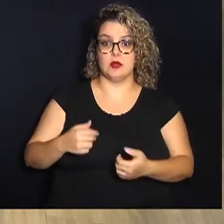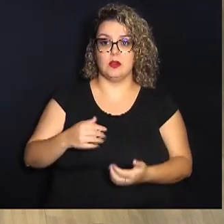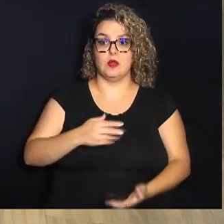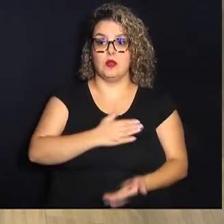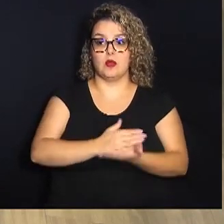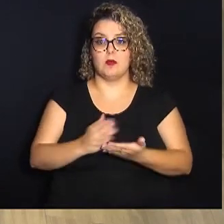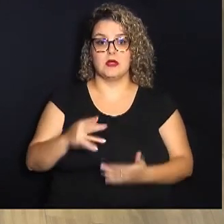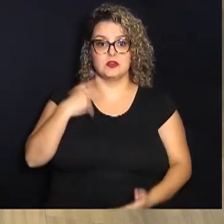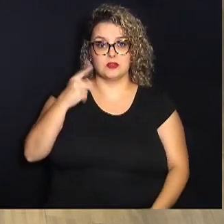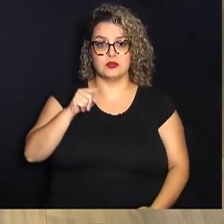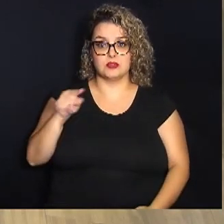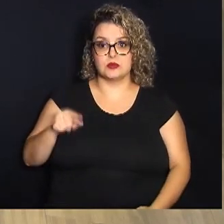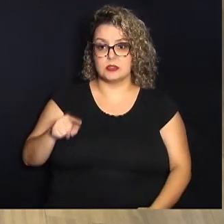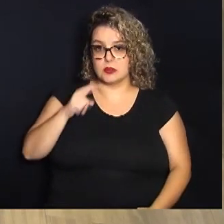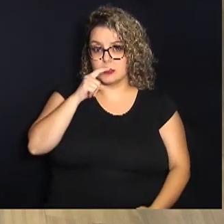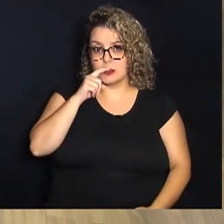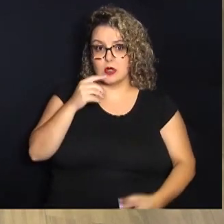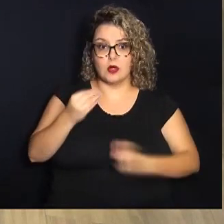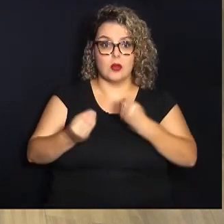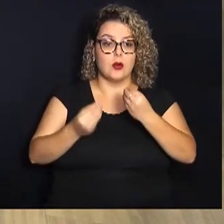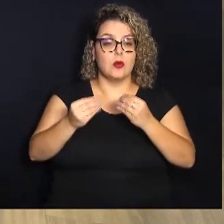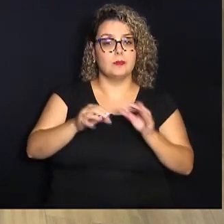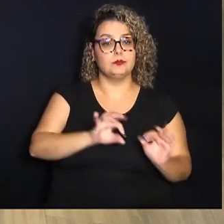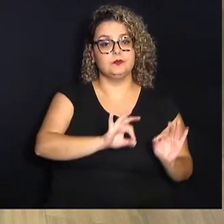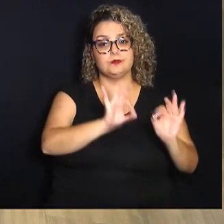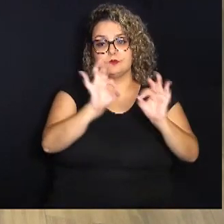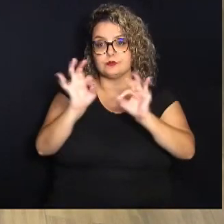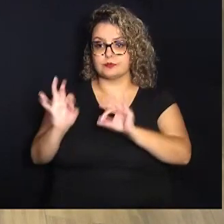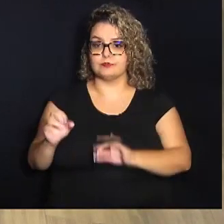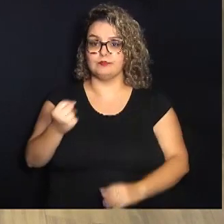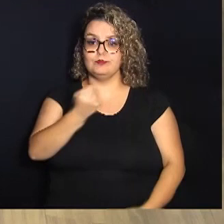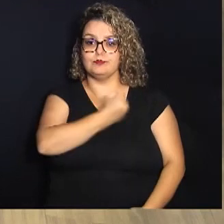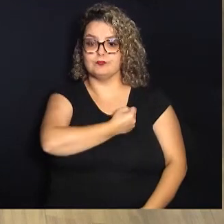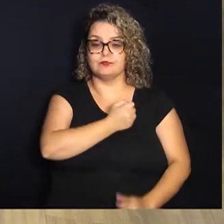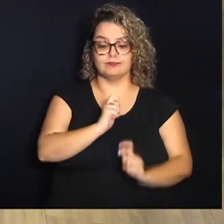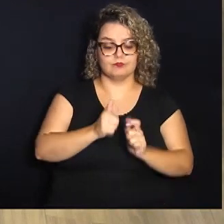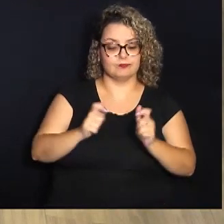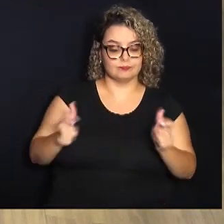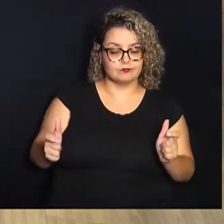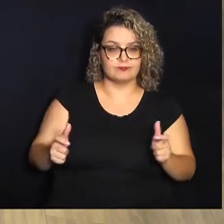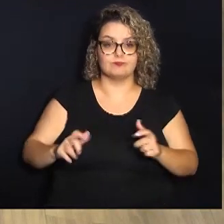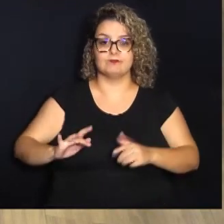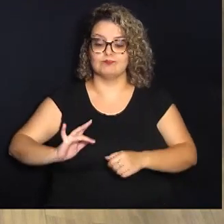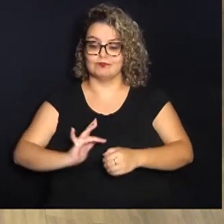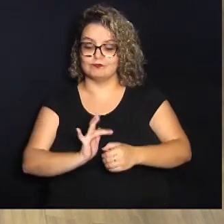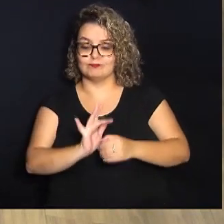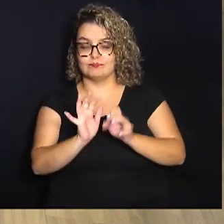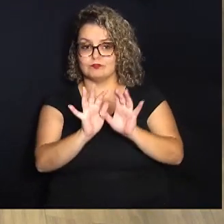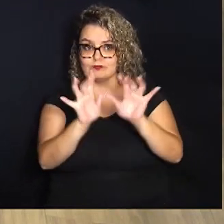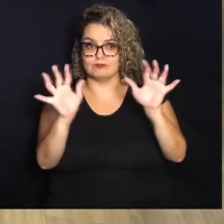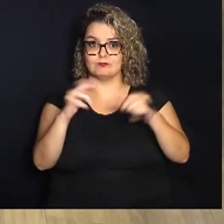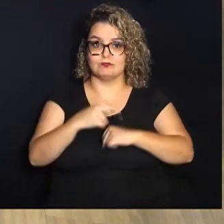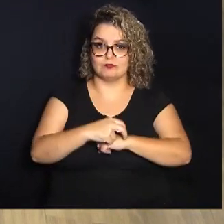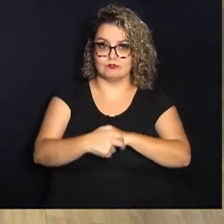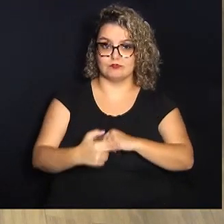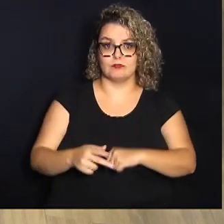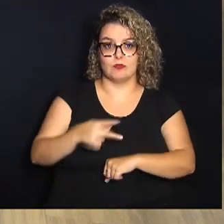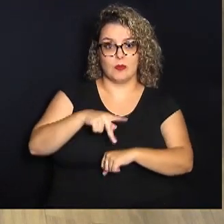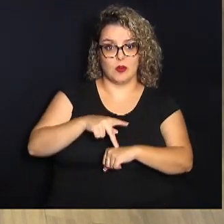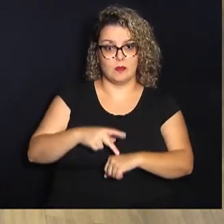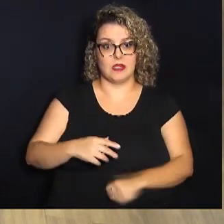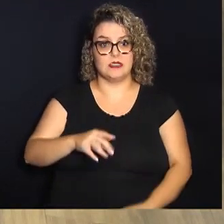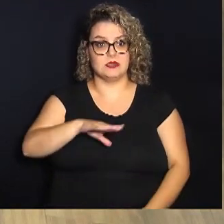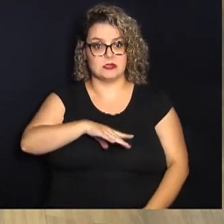senhor. De que maneira que o senhor tem acompanhado esses números, o crescimento da dengue no país, em Campinas? Seja bem-vindo e